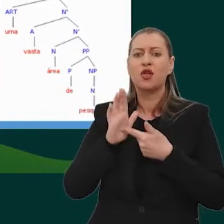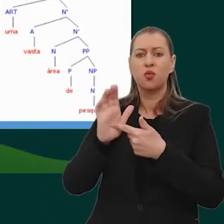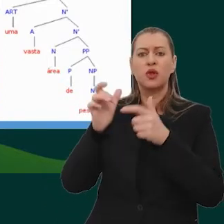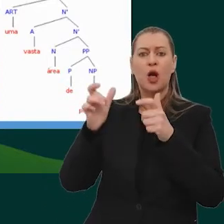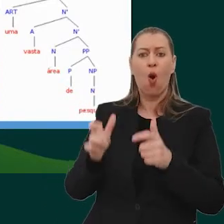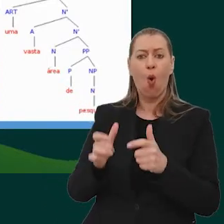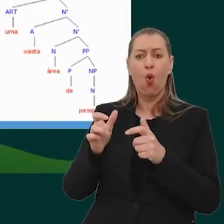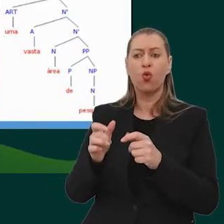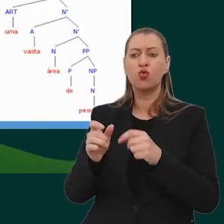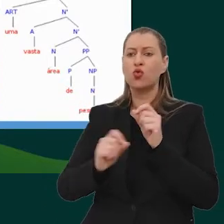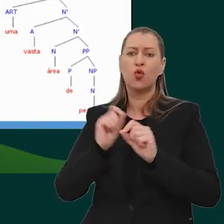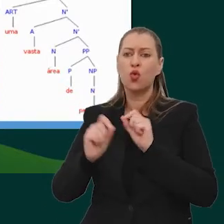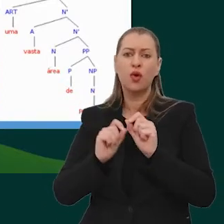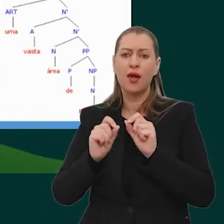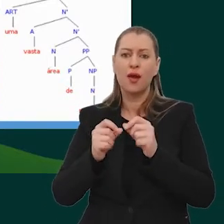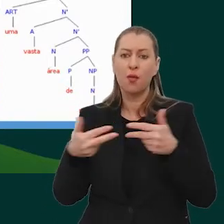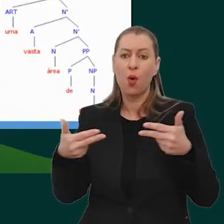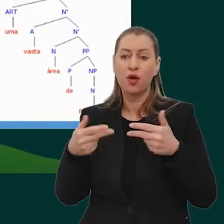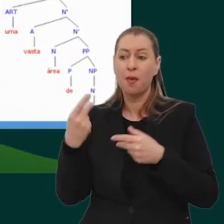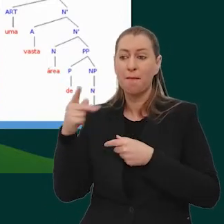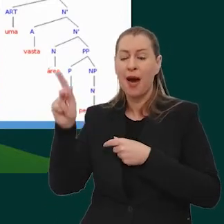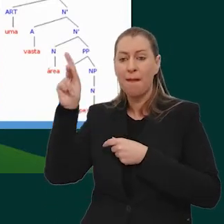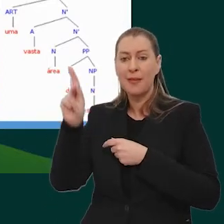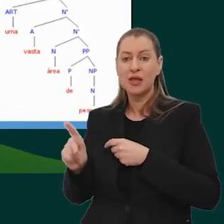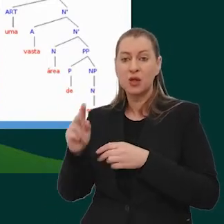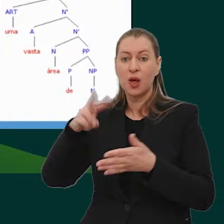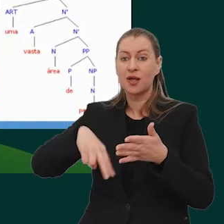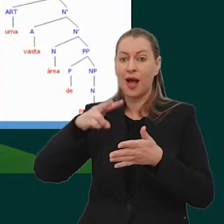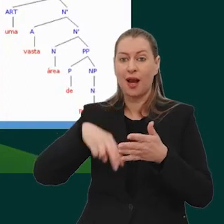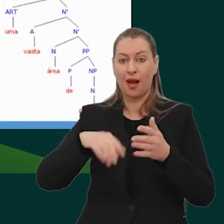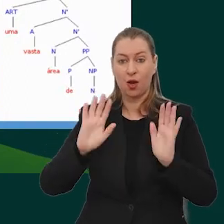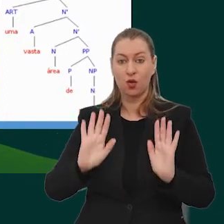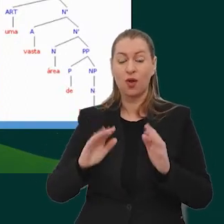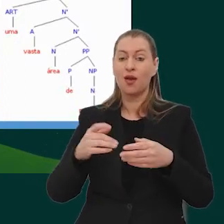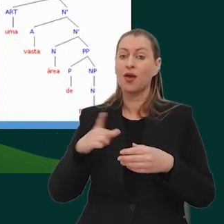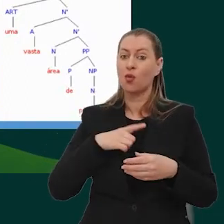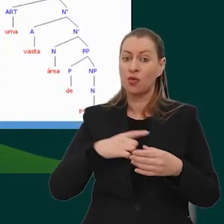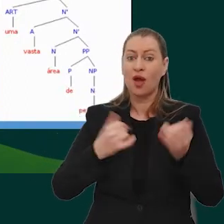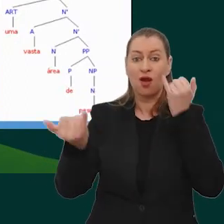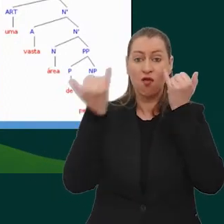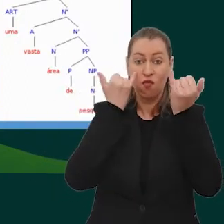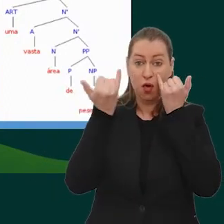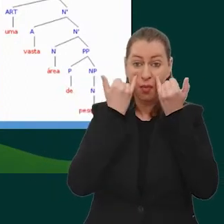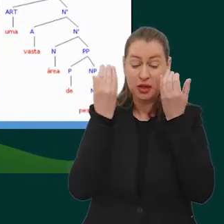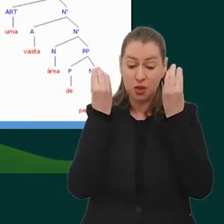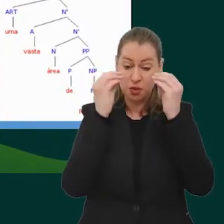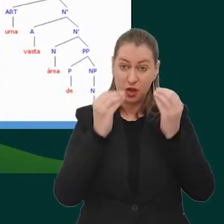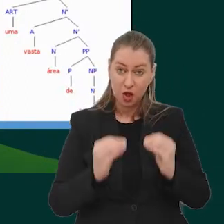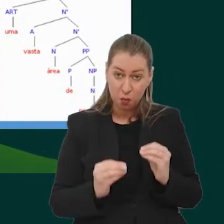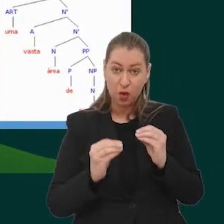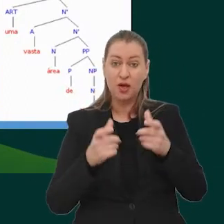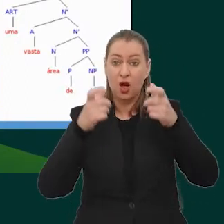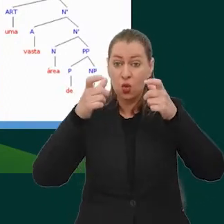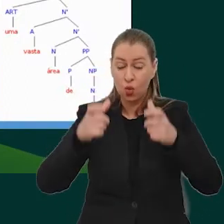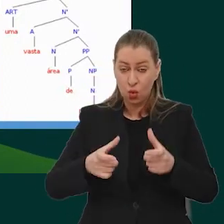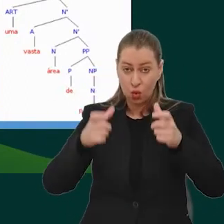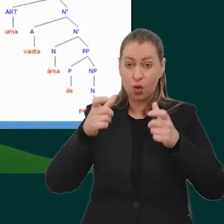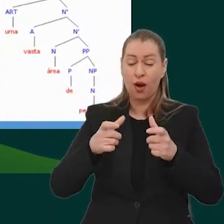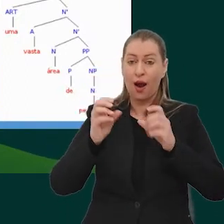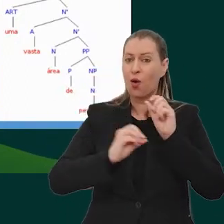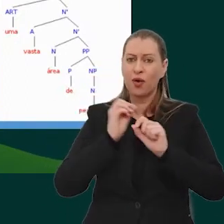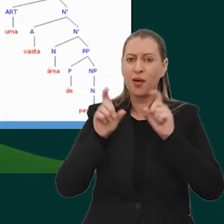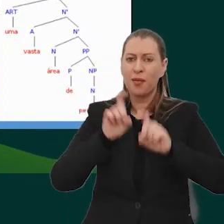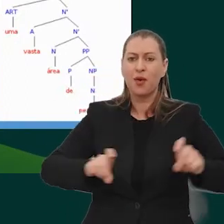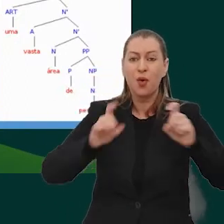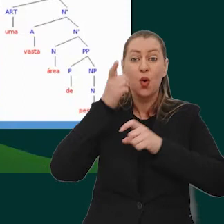a pessoa que está lendo. Então, eu tenho que começar a trazer essas pequenas informações para um único lugar, para que o